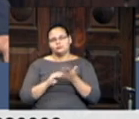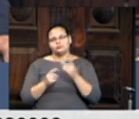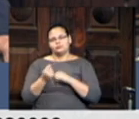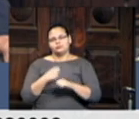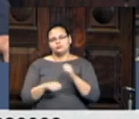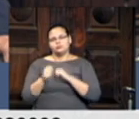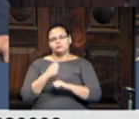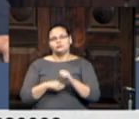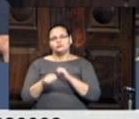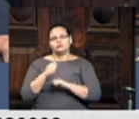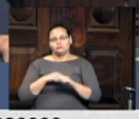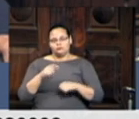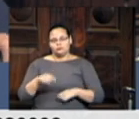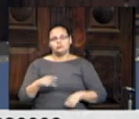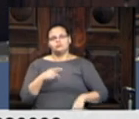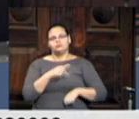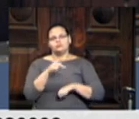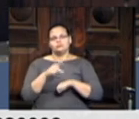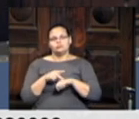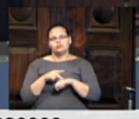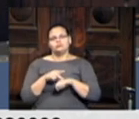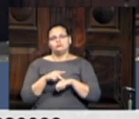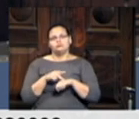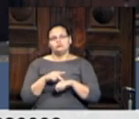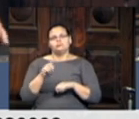atualmente vigente nesse país, o Globo,